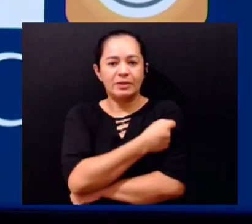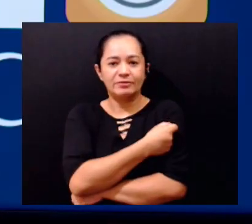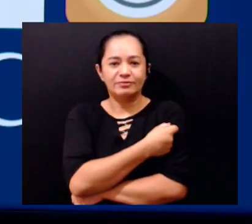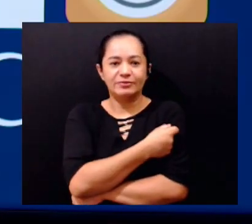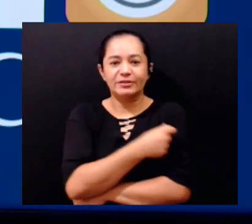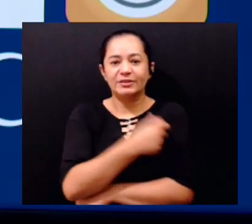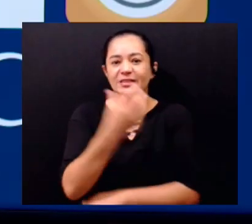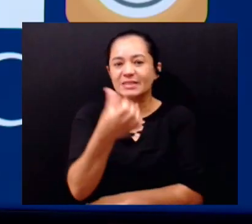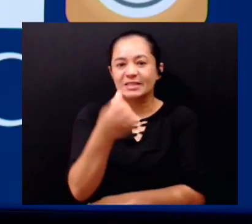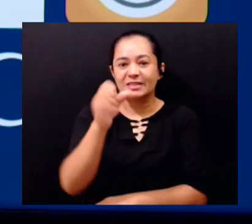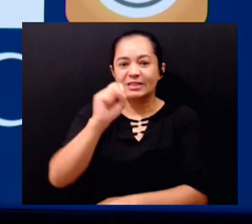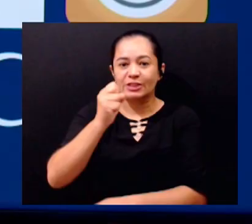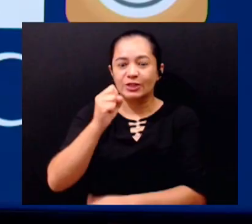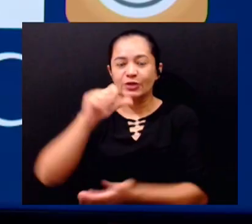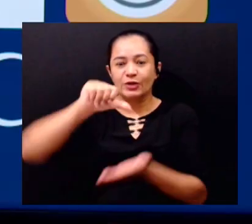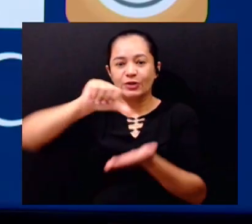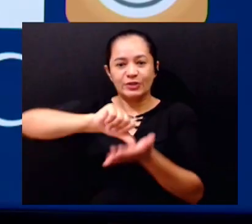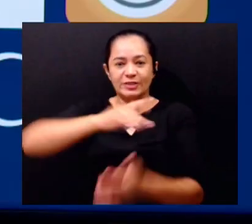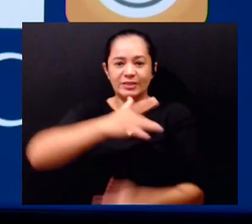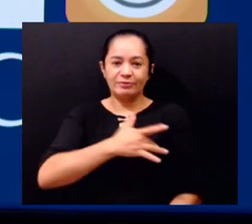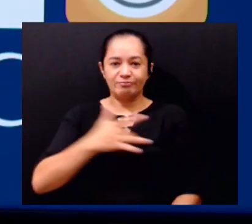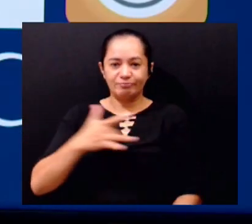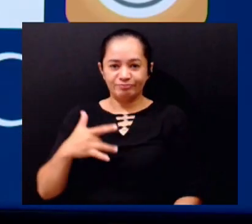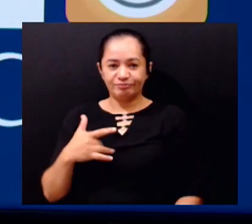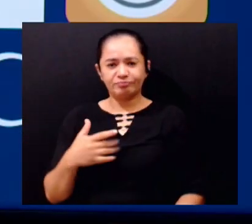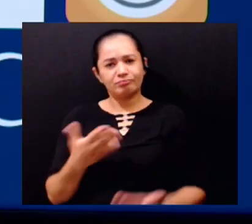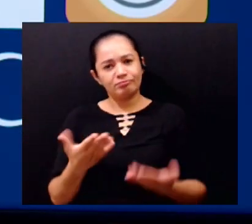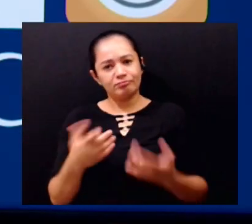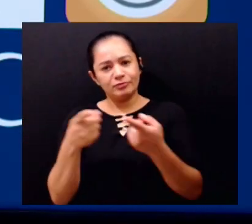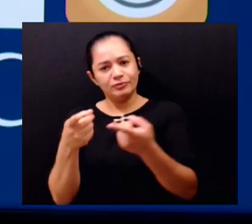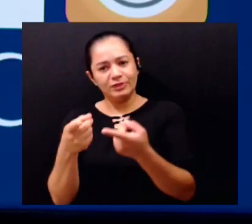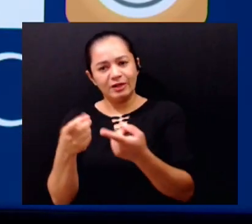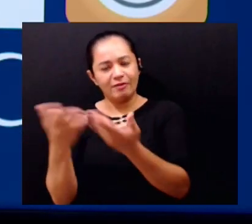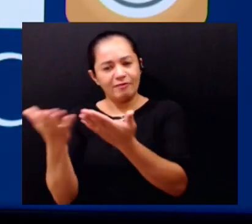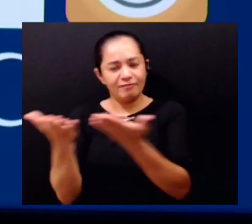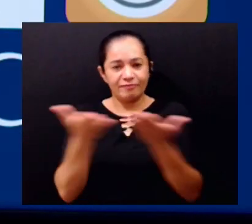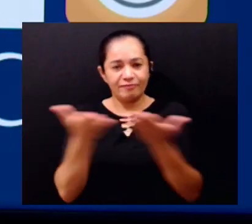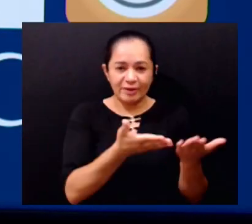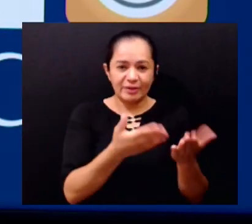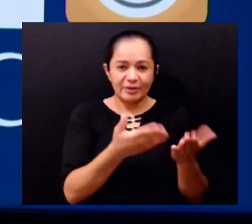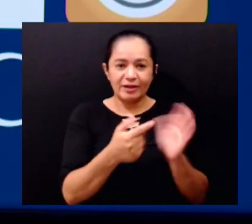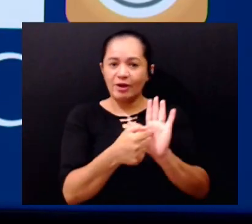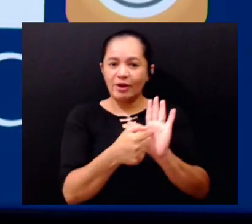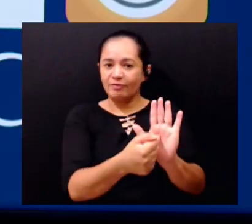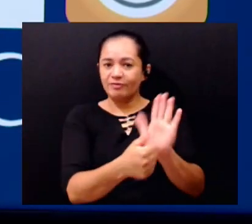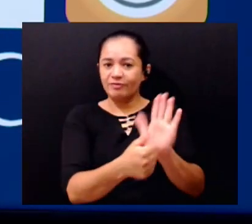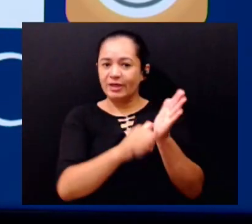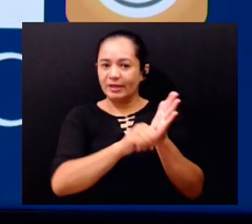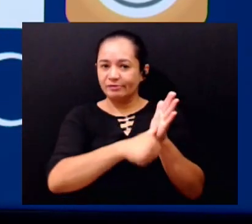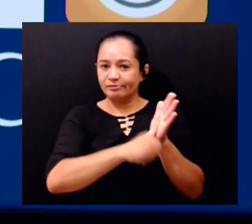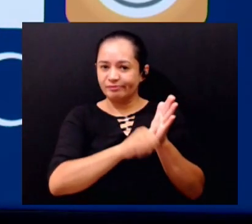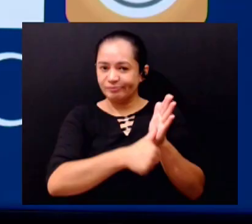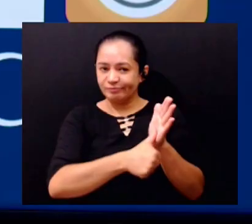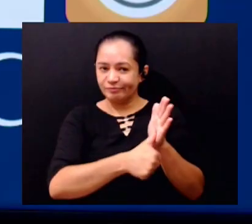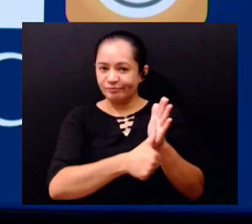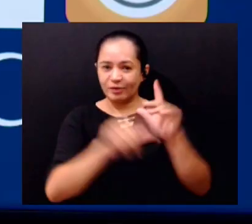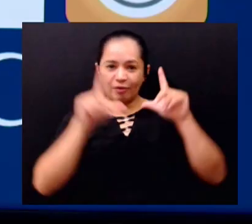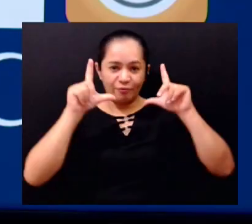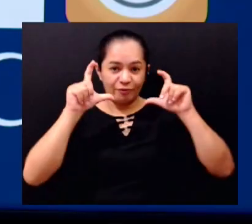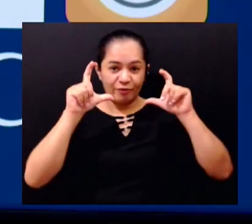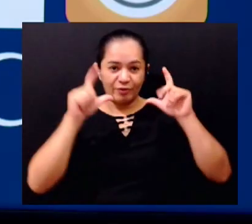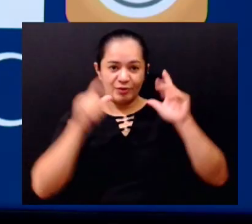de saúde. Então, para receber o imunizante, basta apresentar o documento de identificação com foto, caderneta de